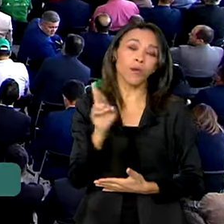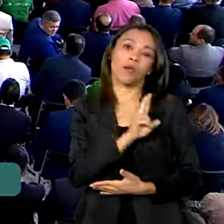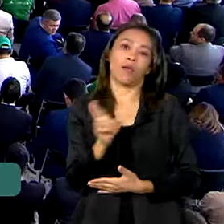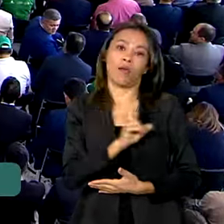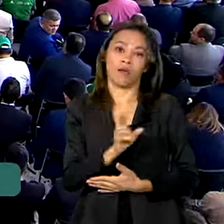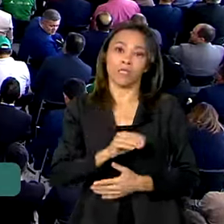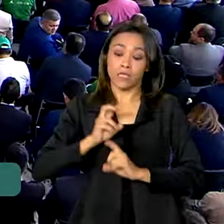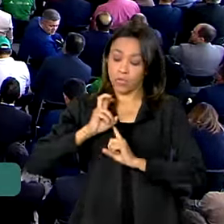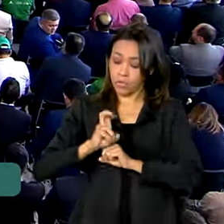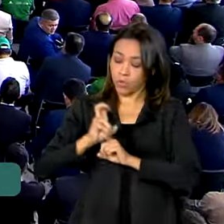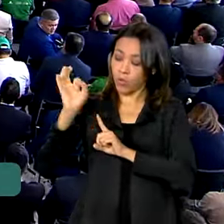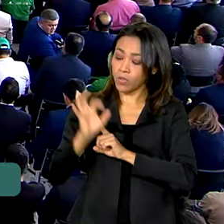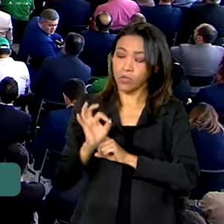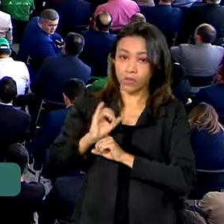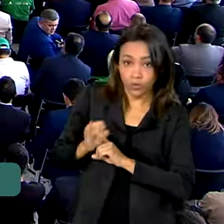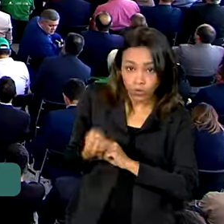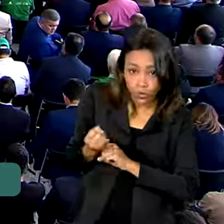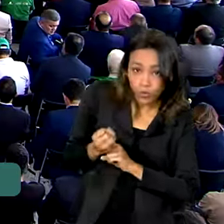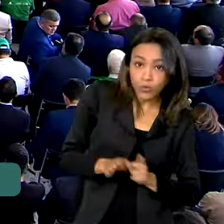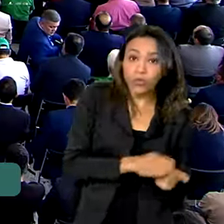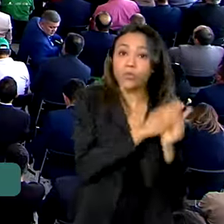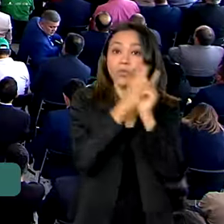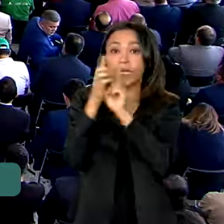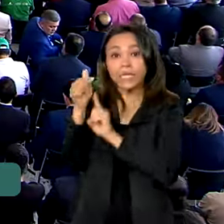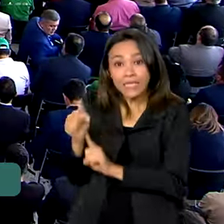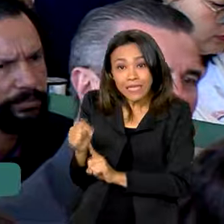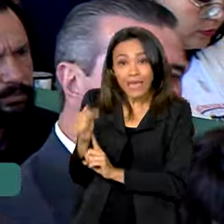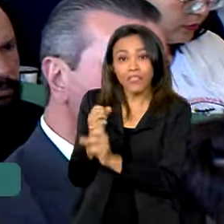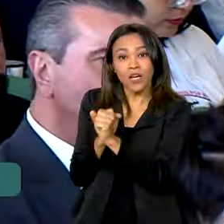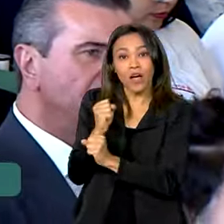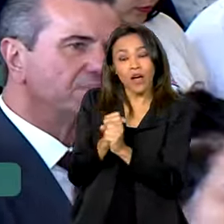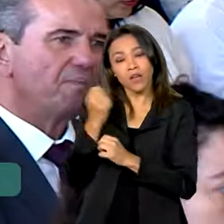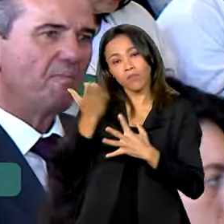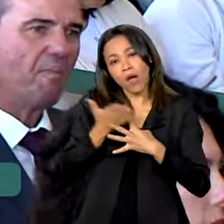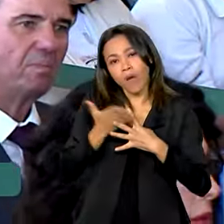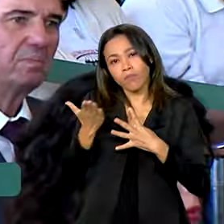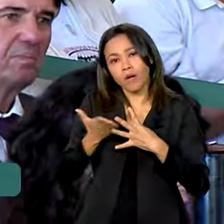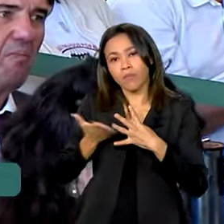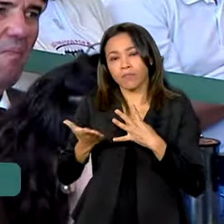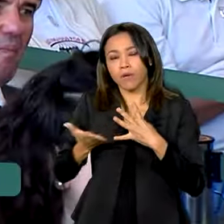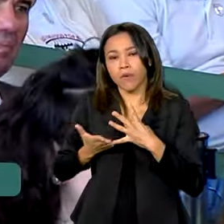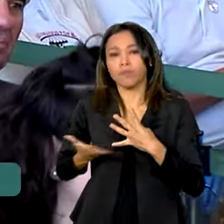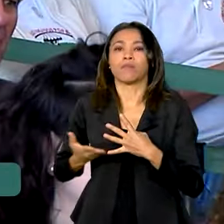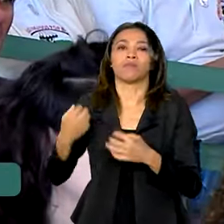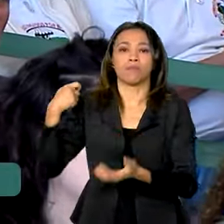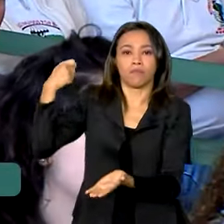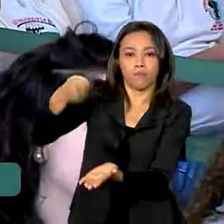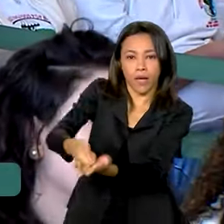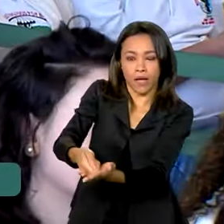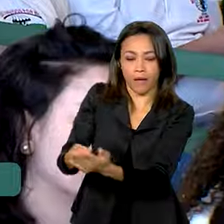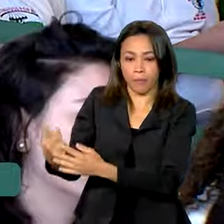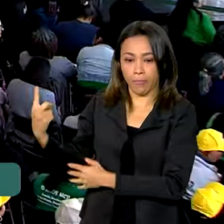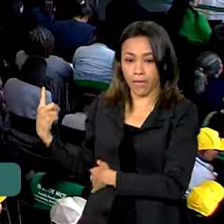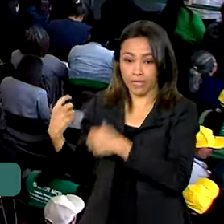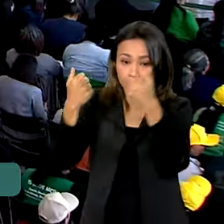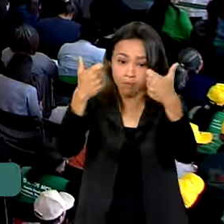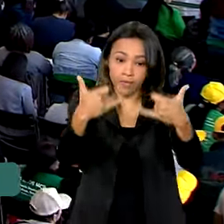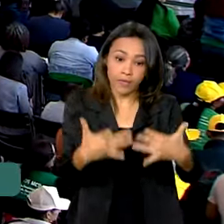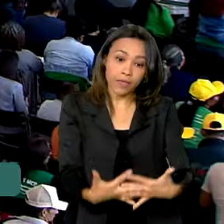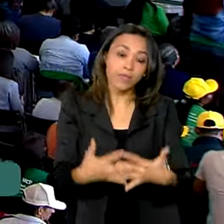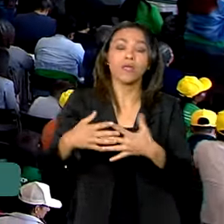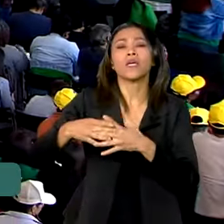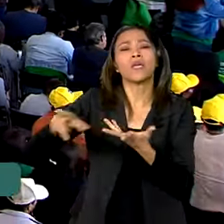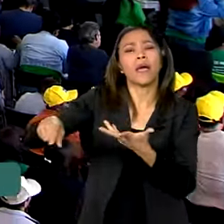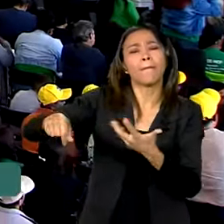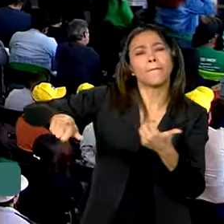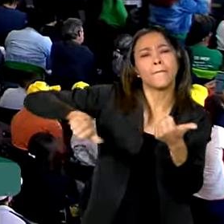com 5% de juros e 7 anos para pagar. A reforma agrária é o caminho para o combate à fome